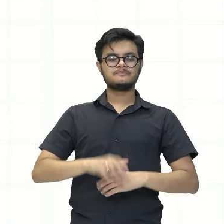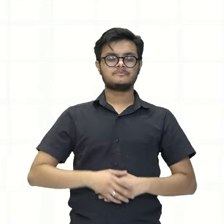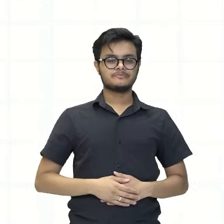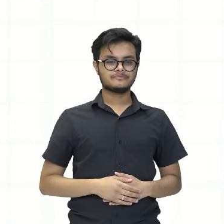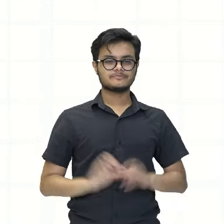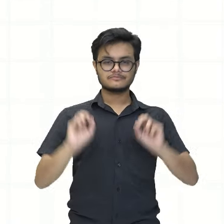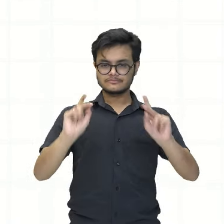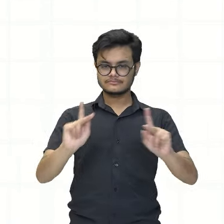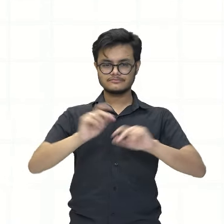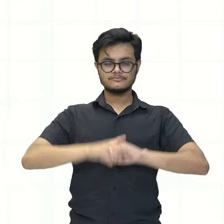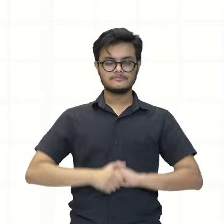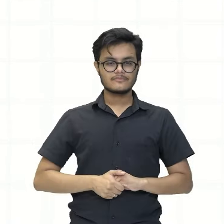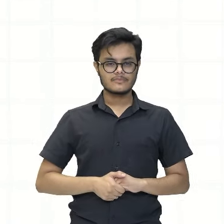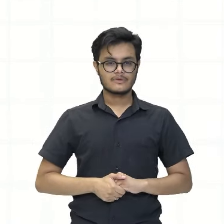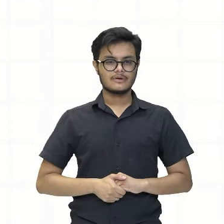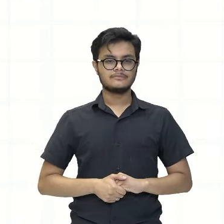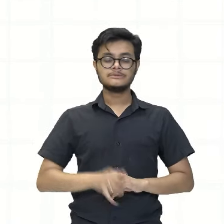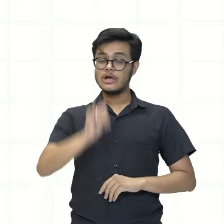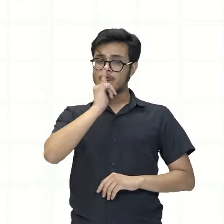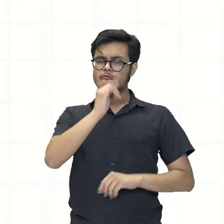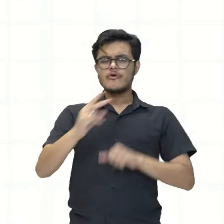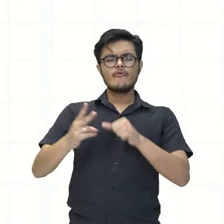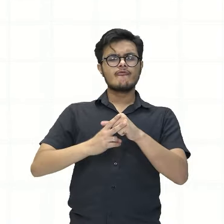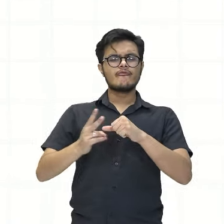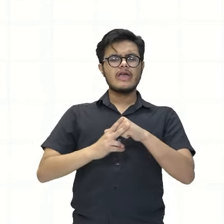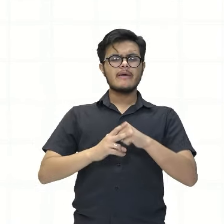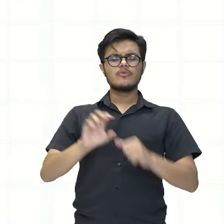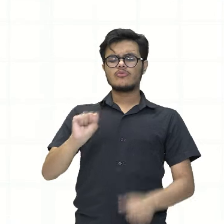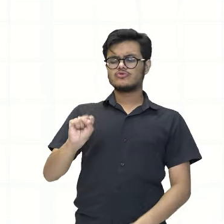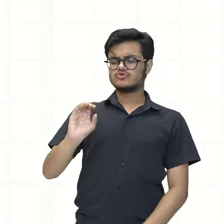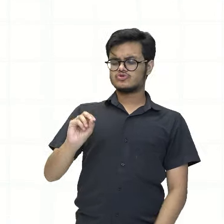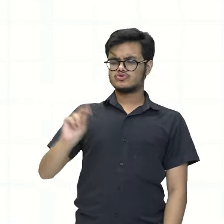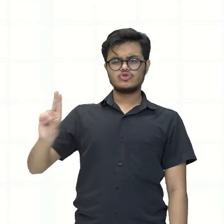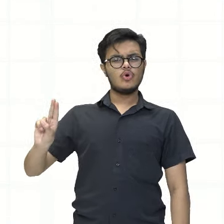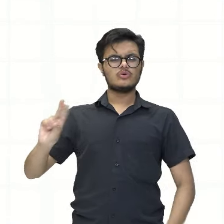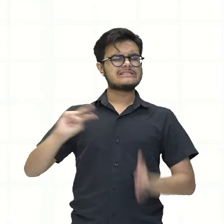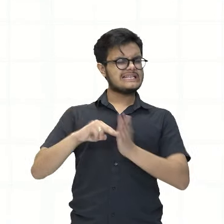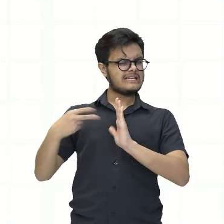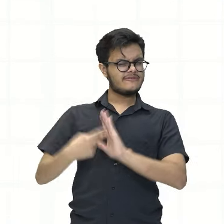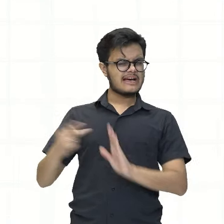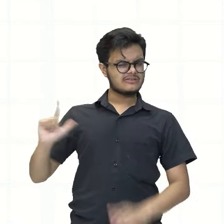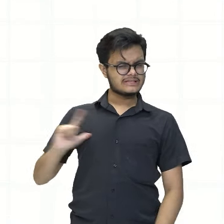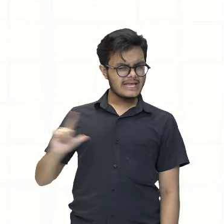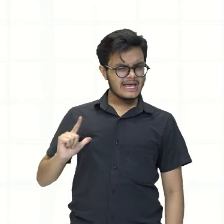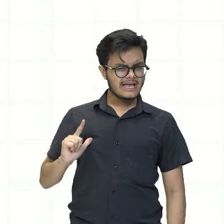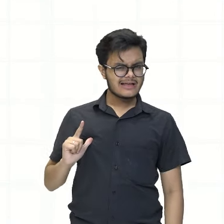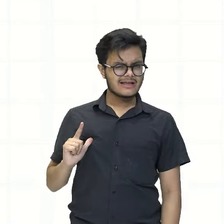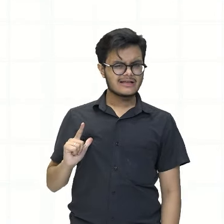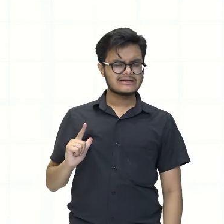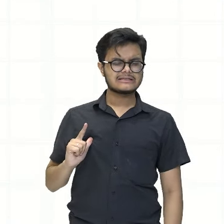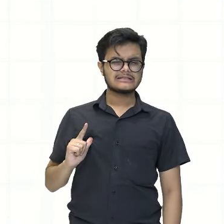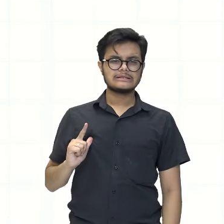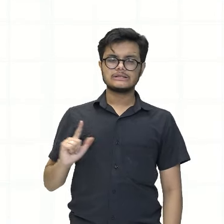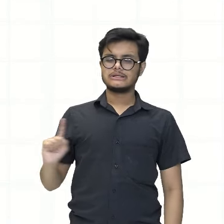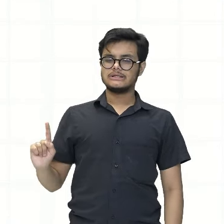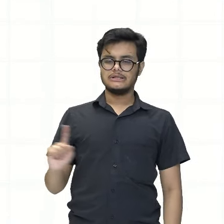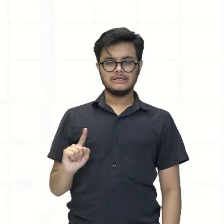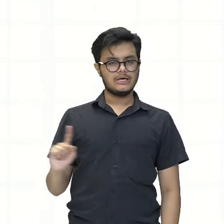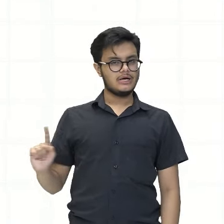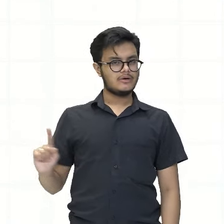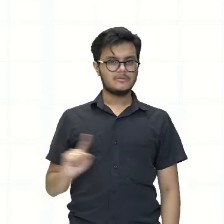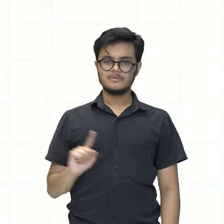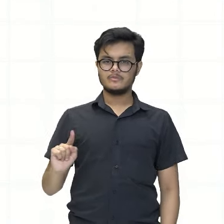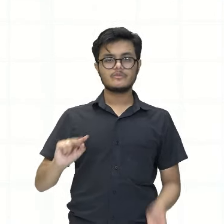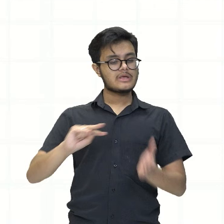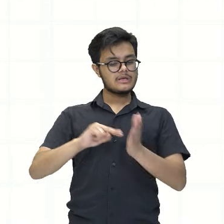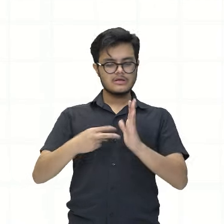tá E aí esse verbo é significativo ou não significativo ele é não significativo porque